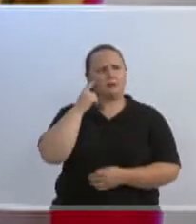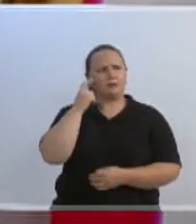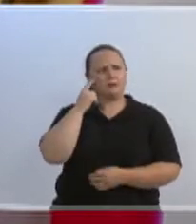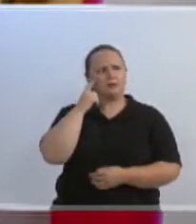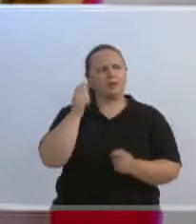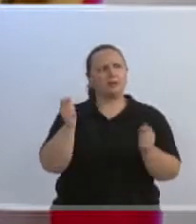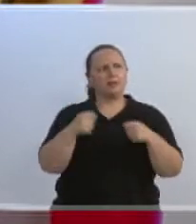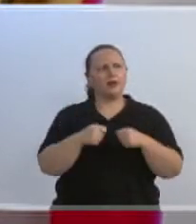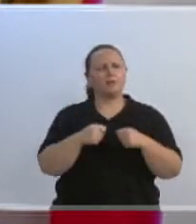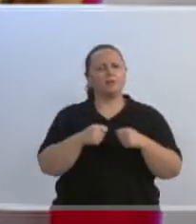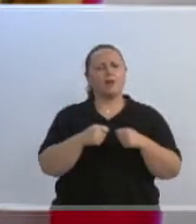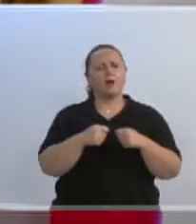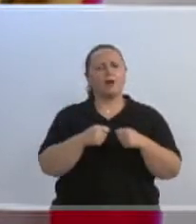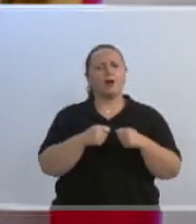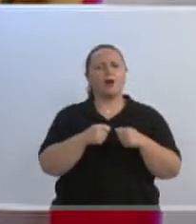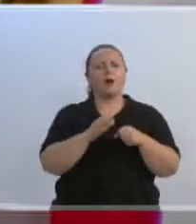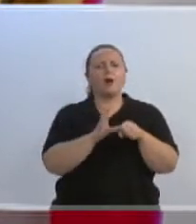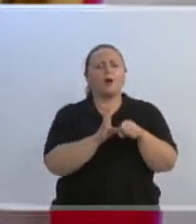cheia.